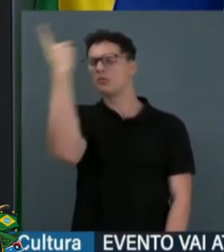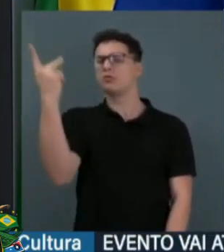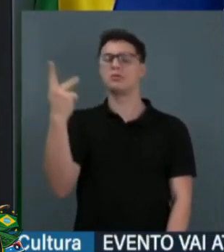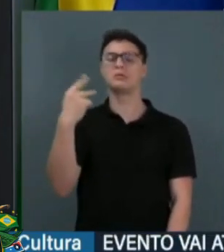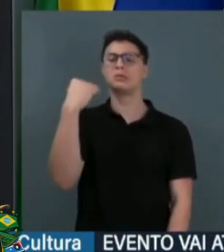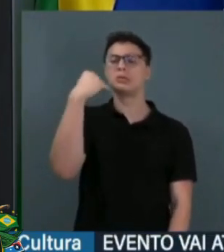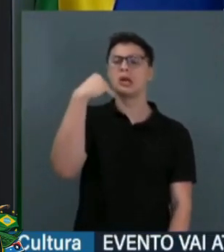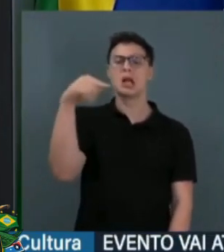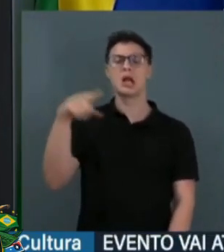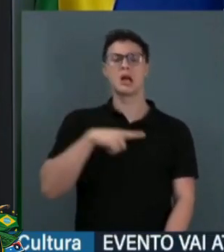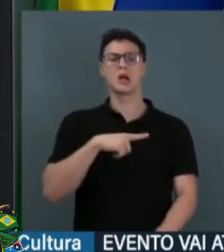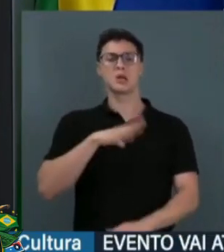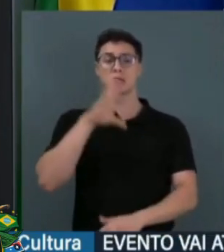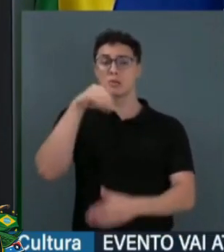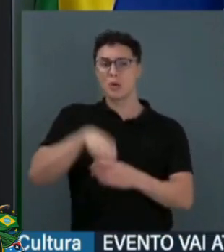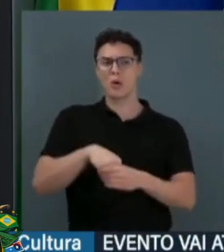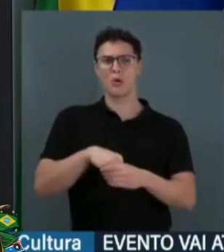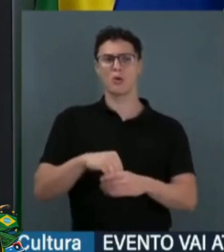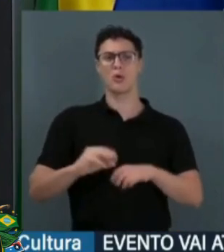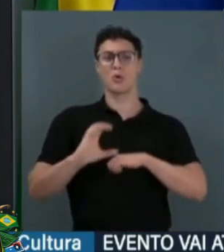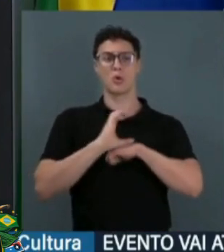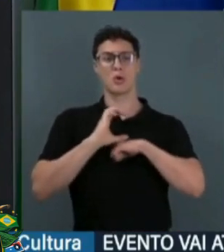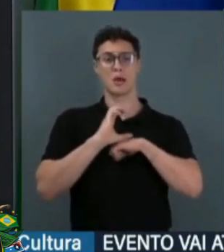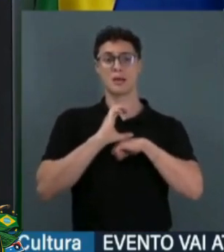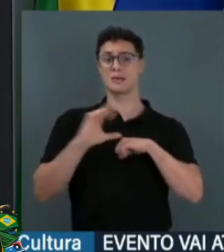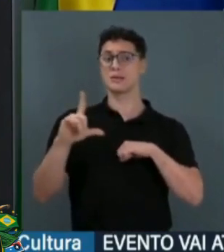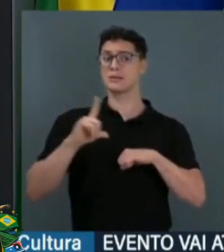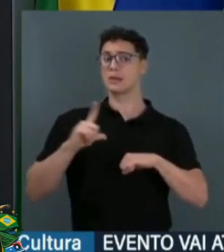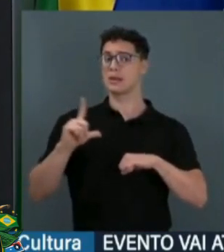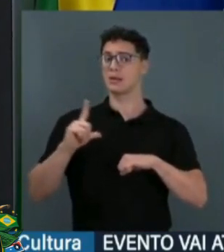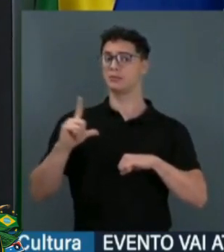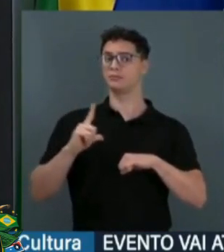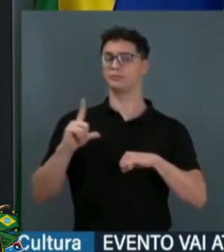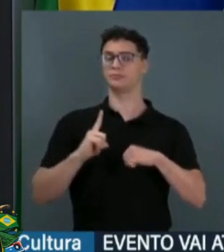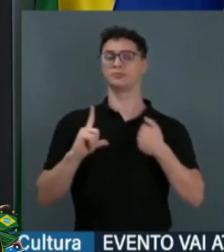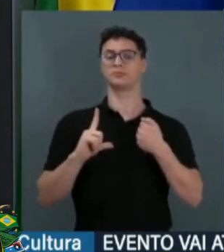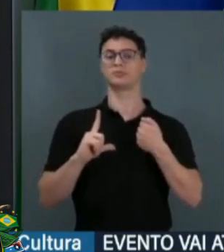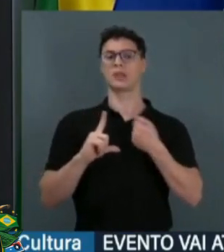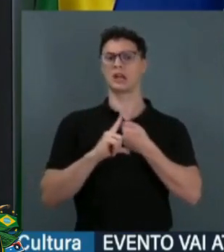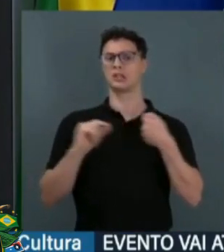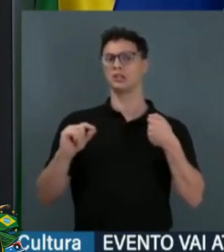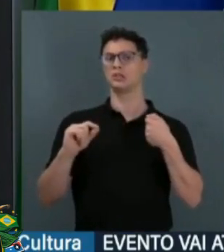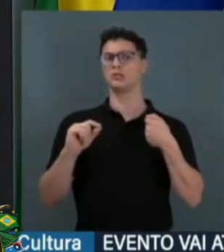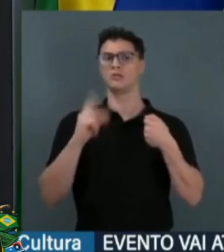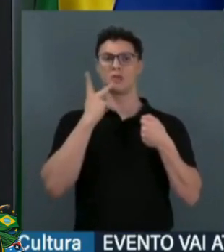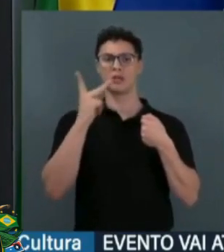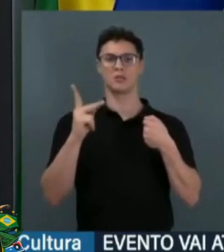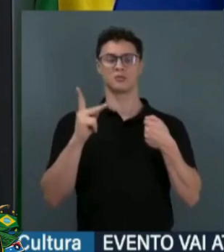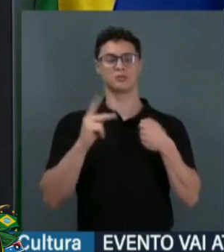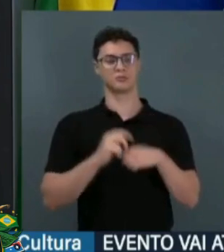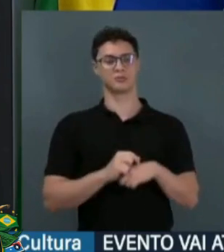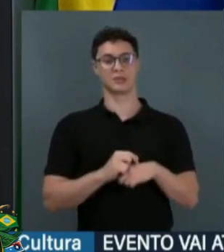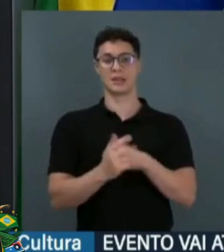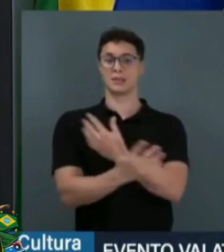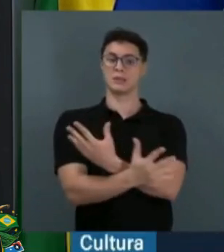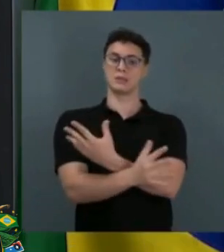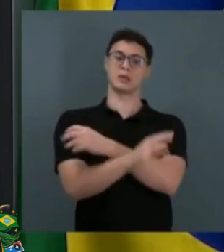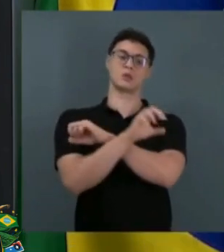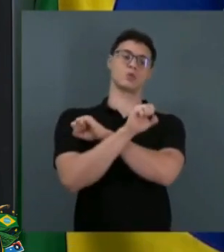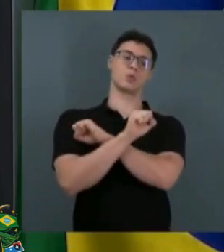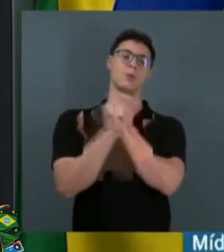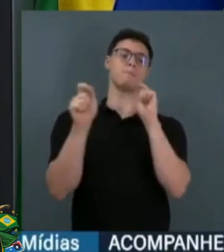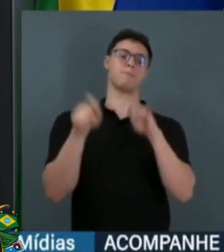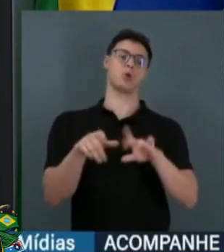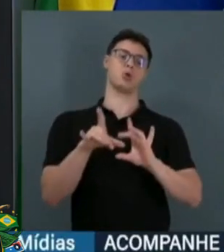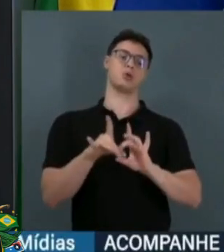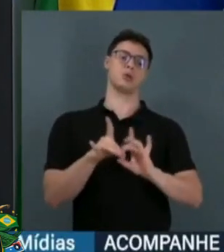que na Constituição há algum artigo ou parágrafo dizendo censura é